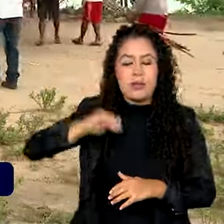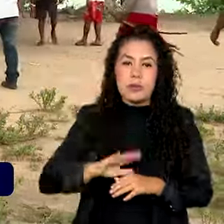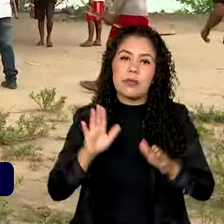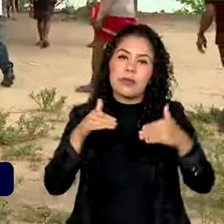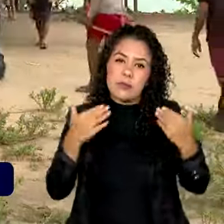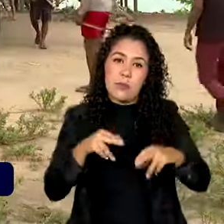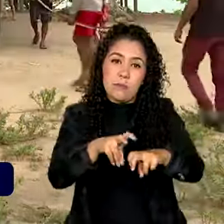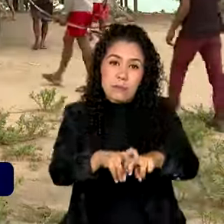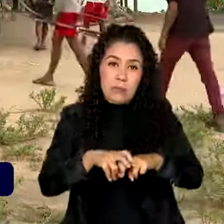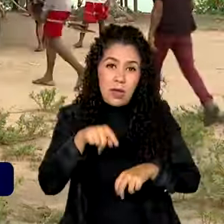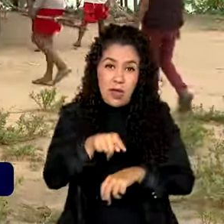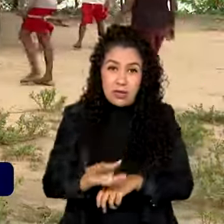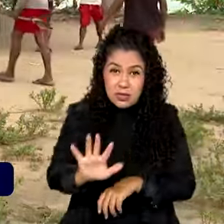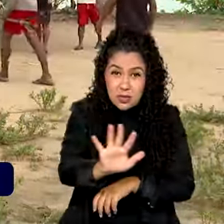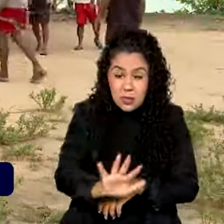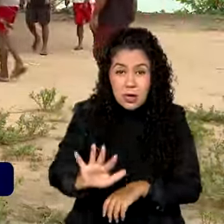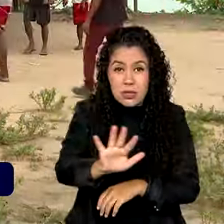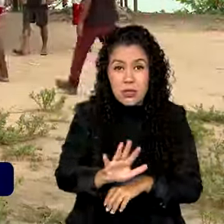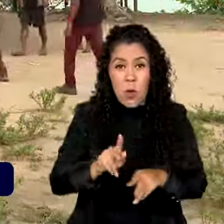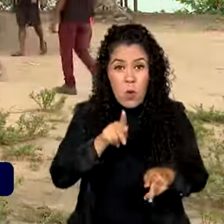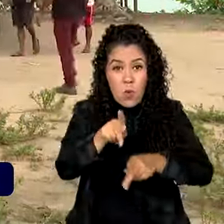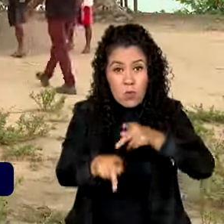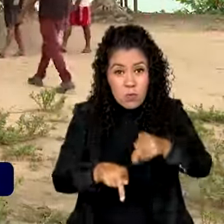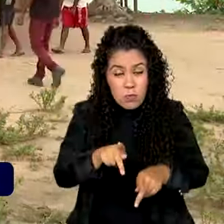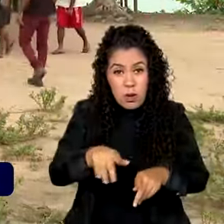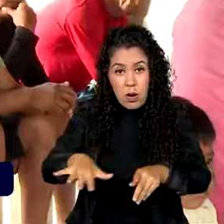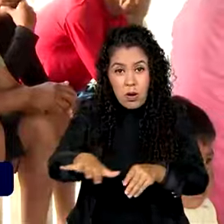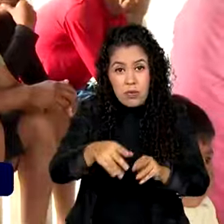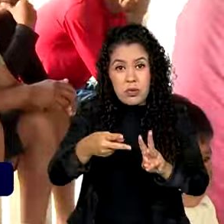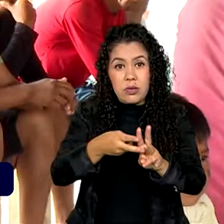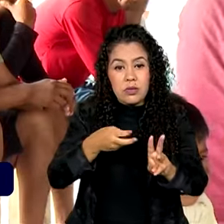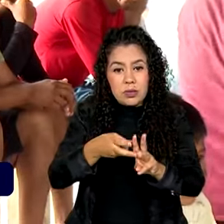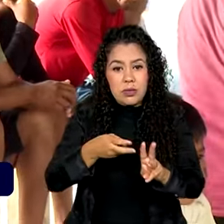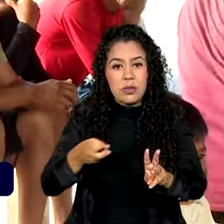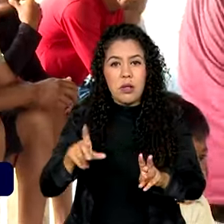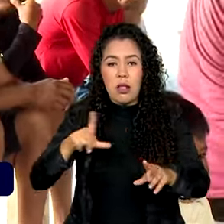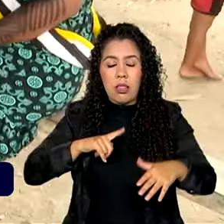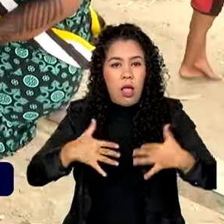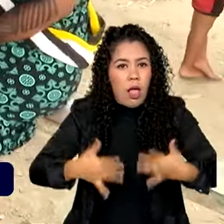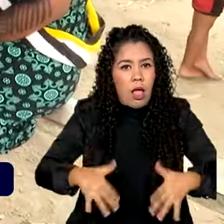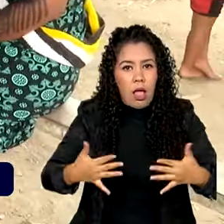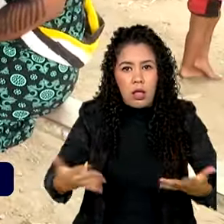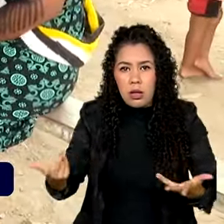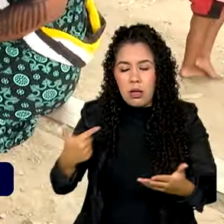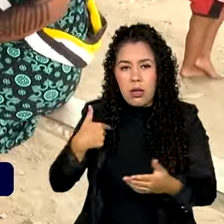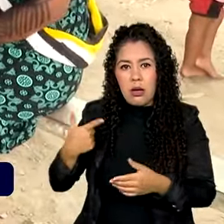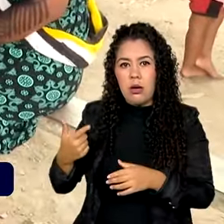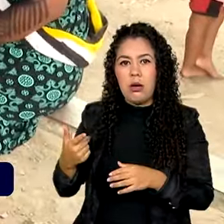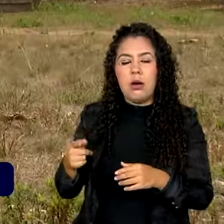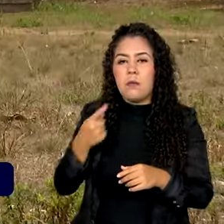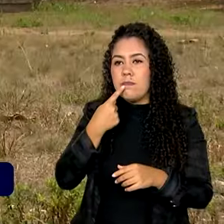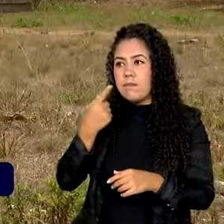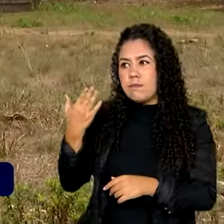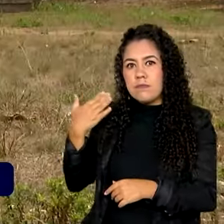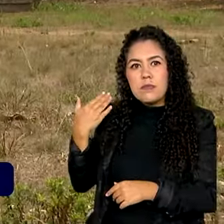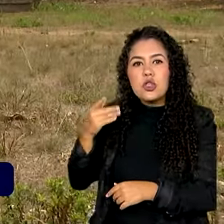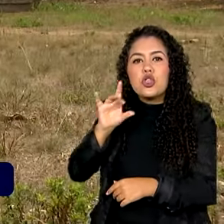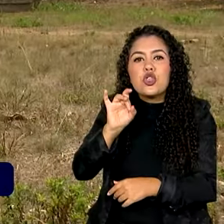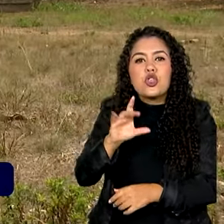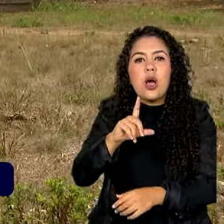povo paracanã está sendo progressivamente confinado em sua própria terra, ocupando atualmente